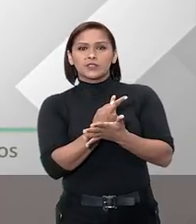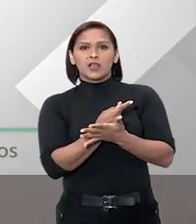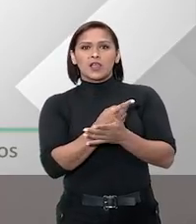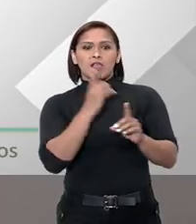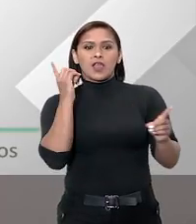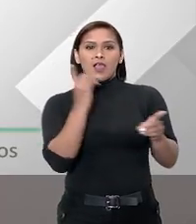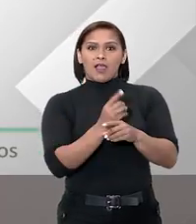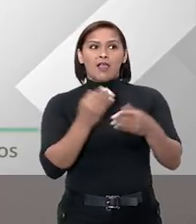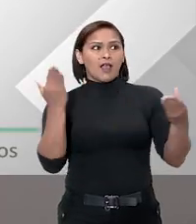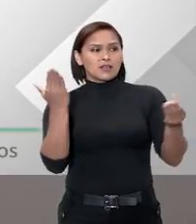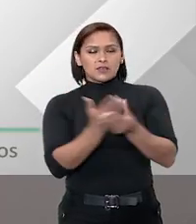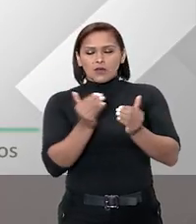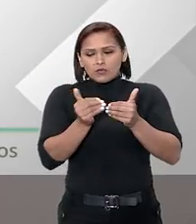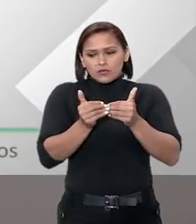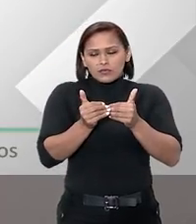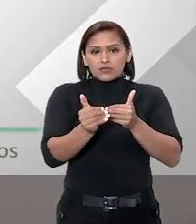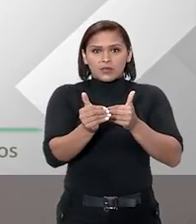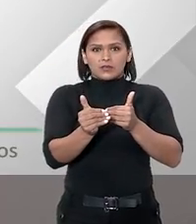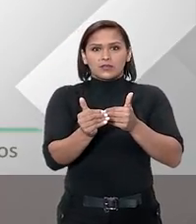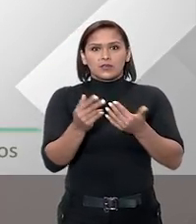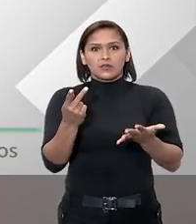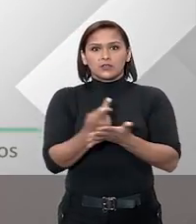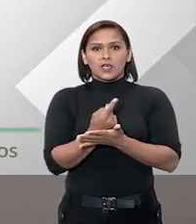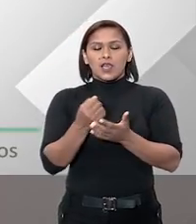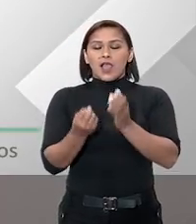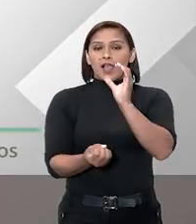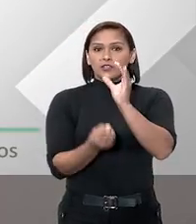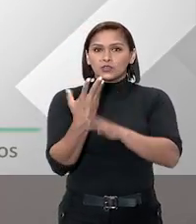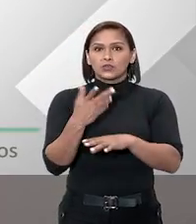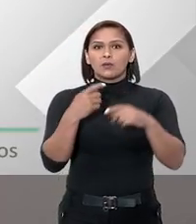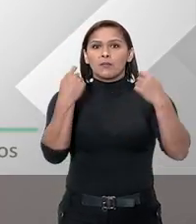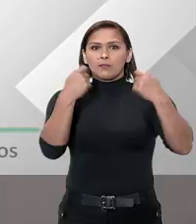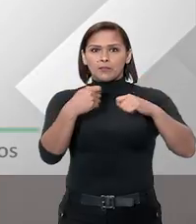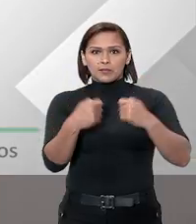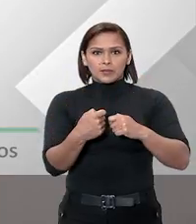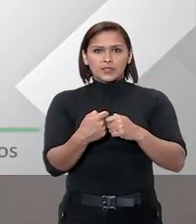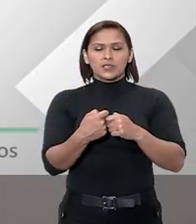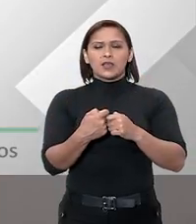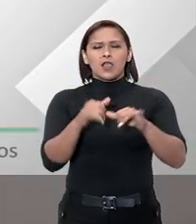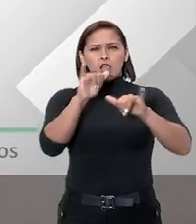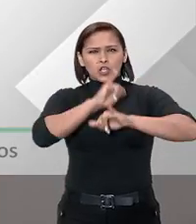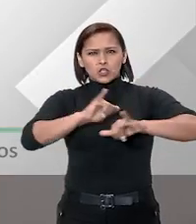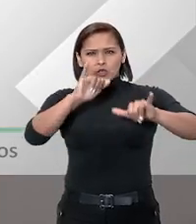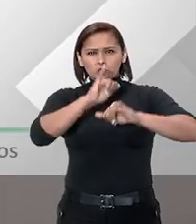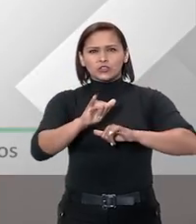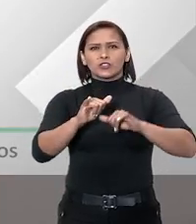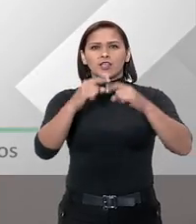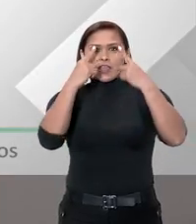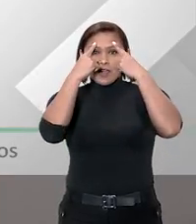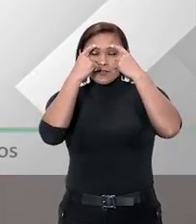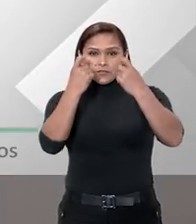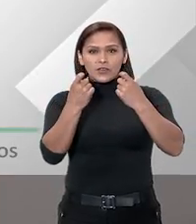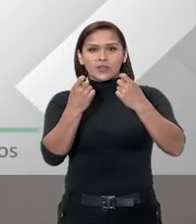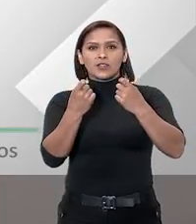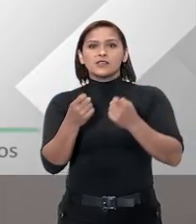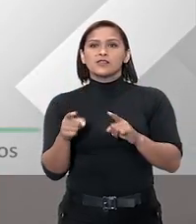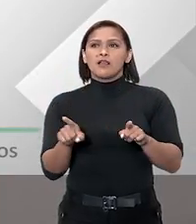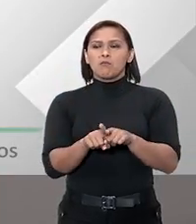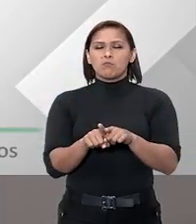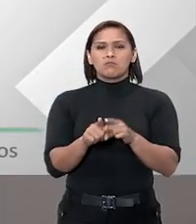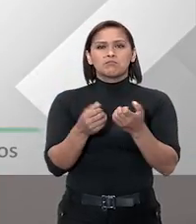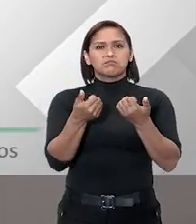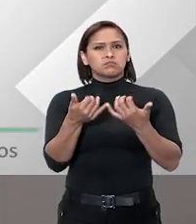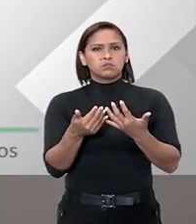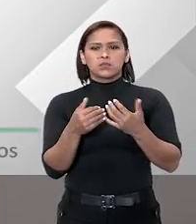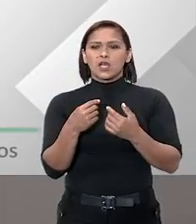a ação já está em andamento, surge a necessidade pela notícia da violência, seja ela